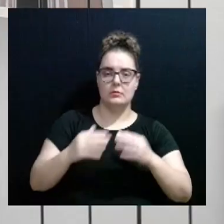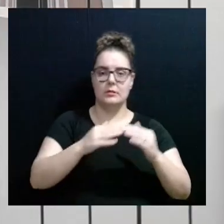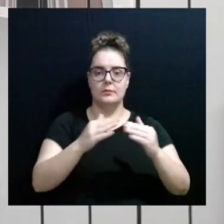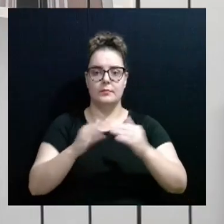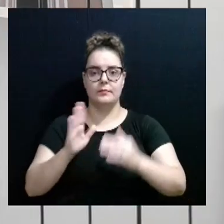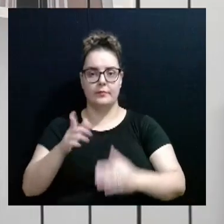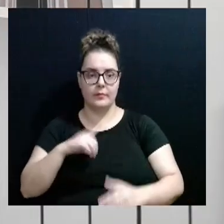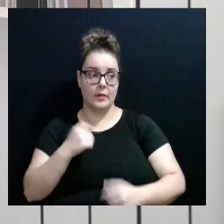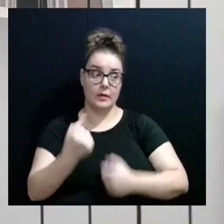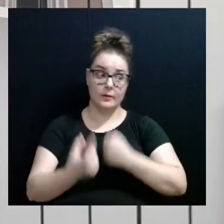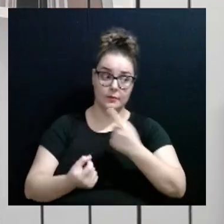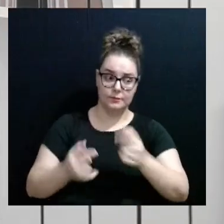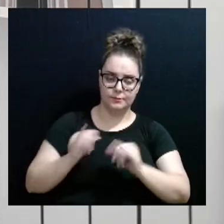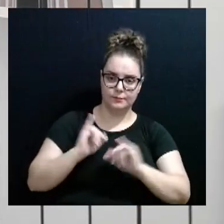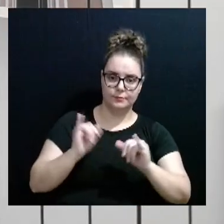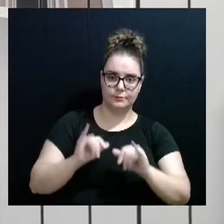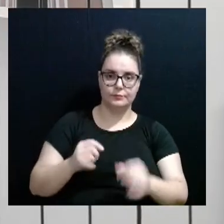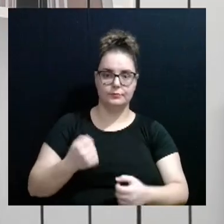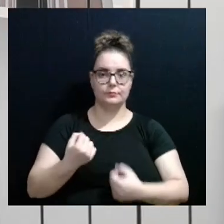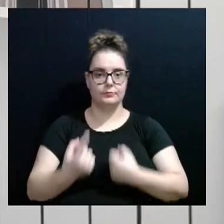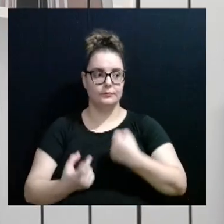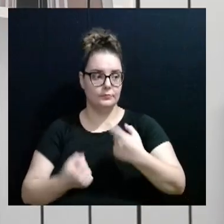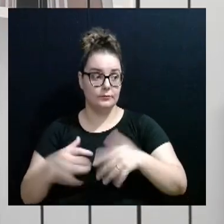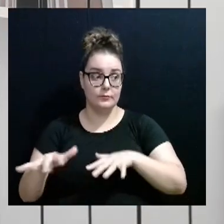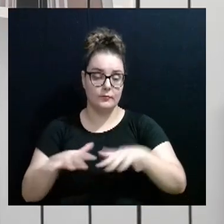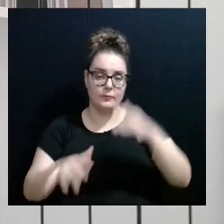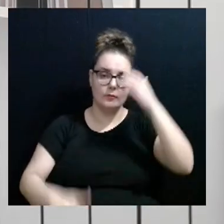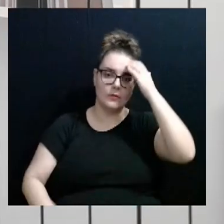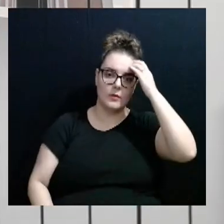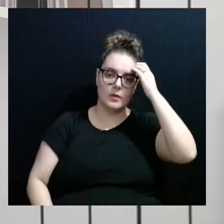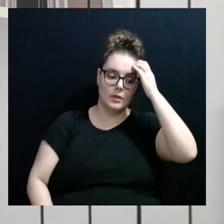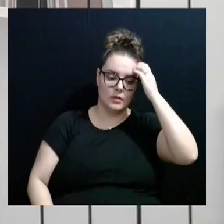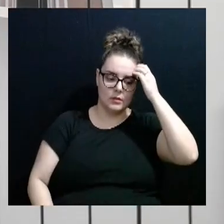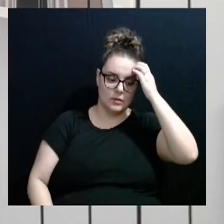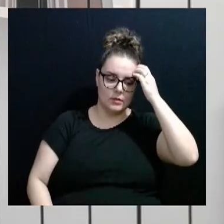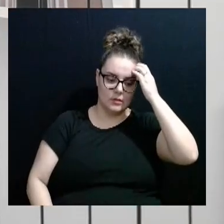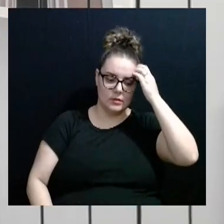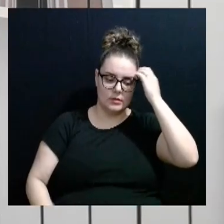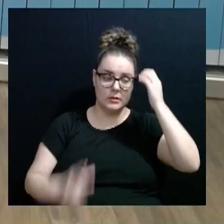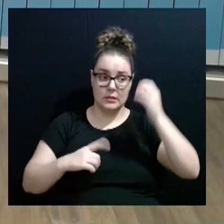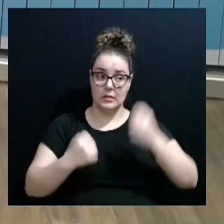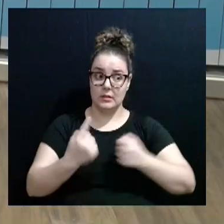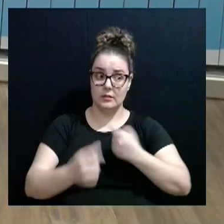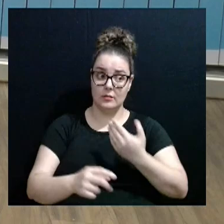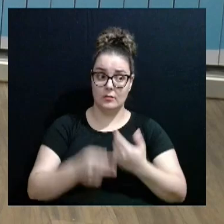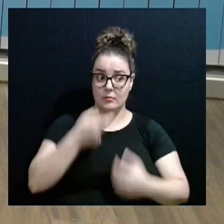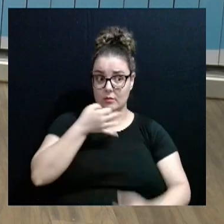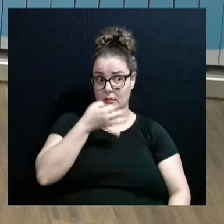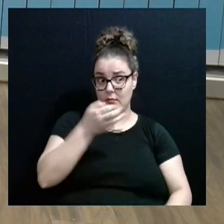notícia? Tem movimentação? Tem alguma interferência ou não?